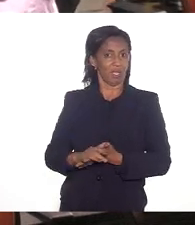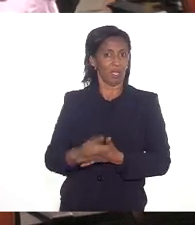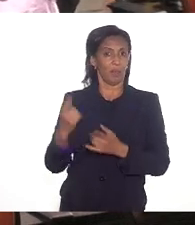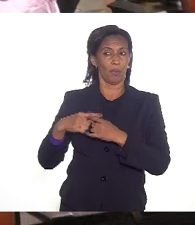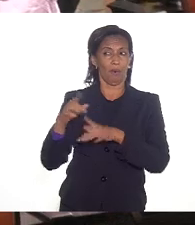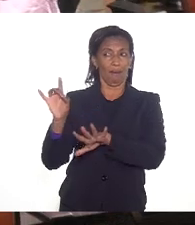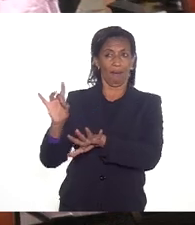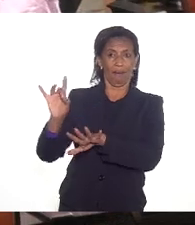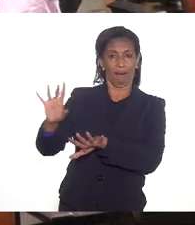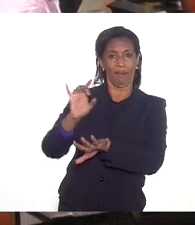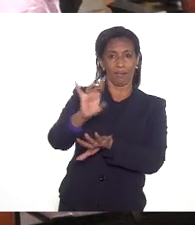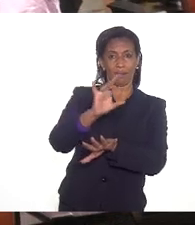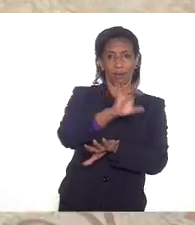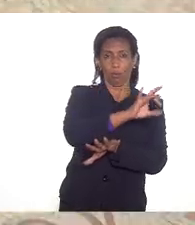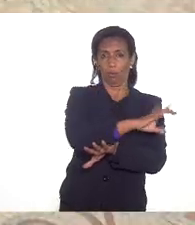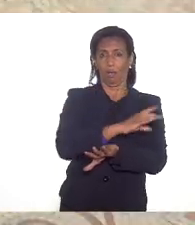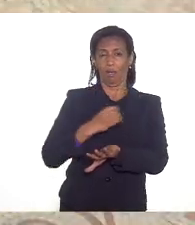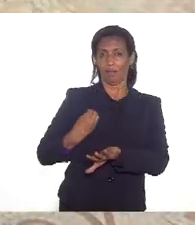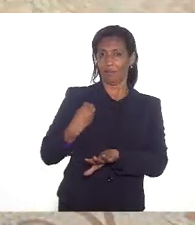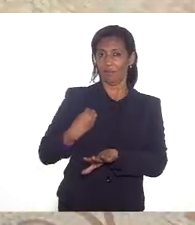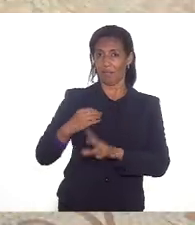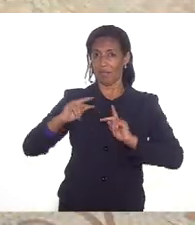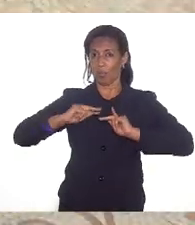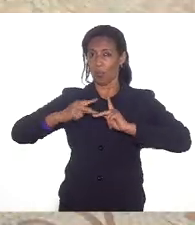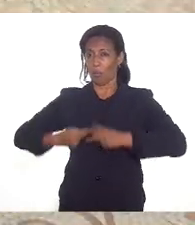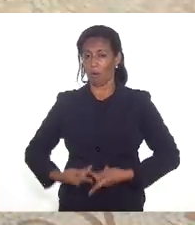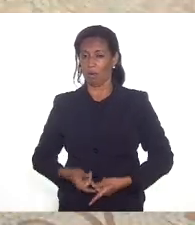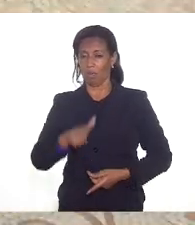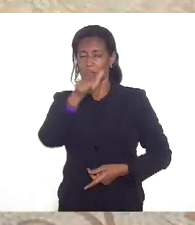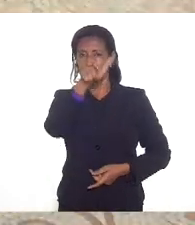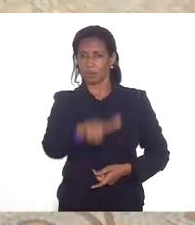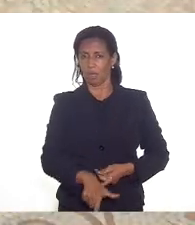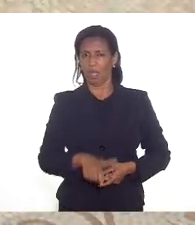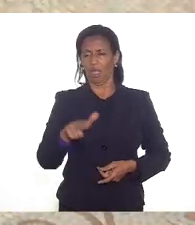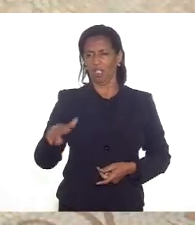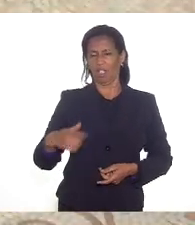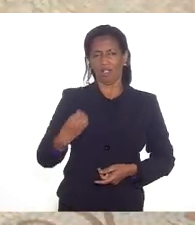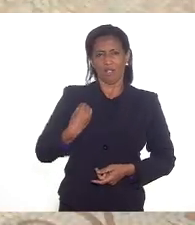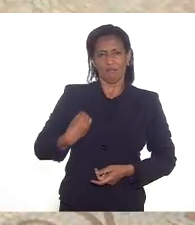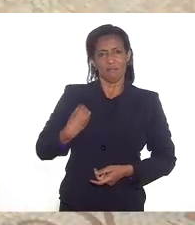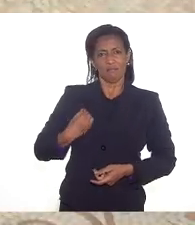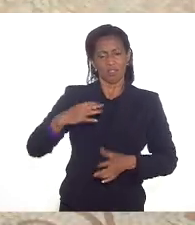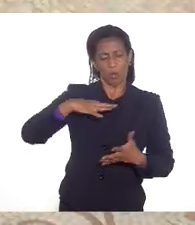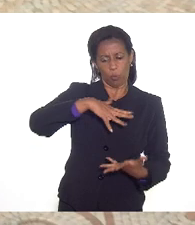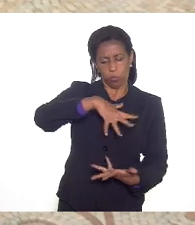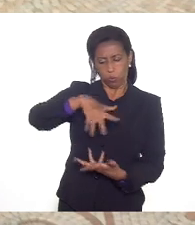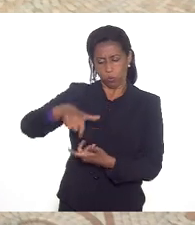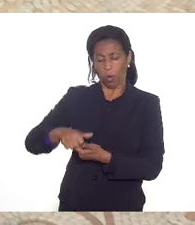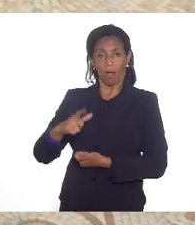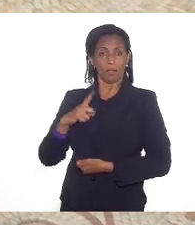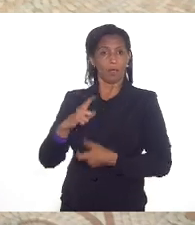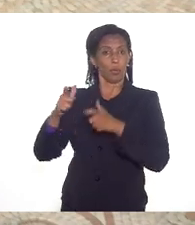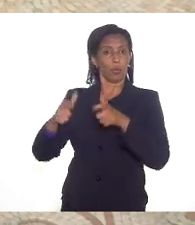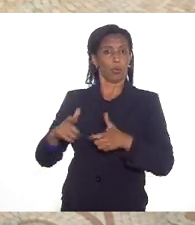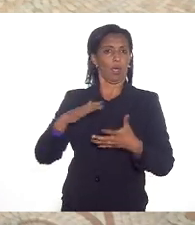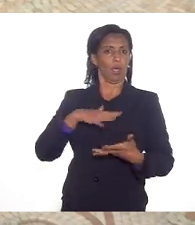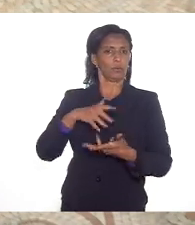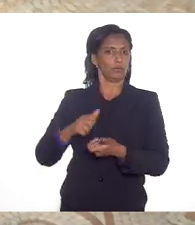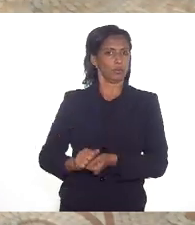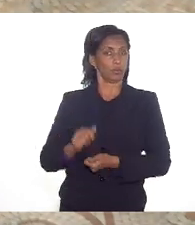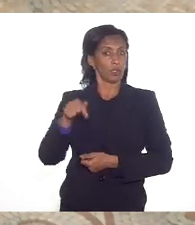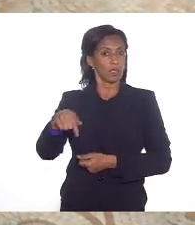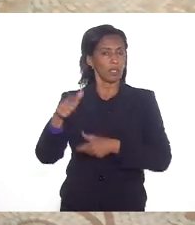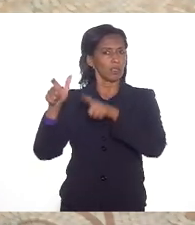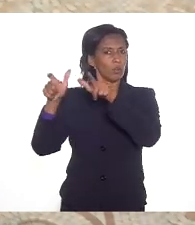cada coisa cada vida humana a vida ser vivo nesse universo tem um lugar no mundo e